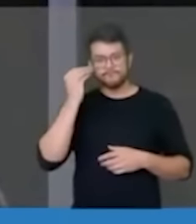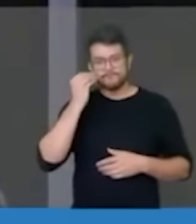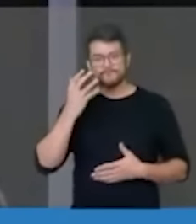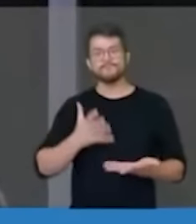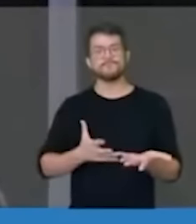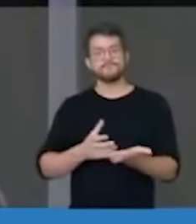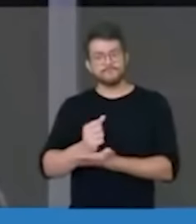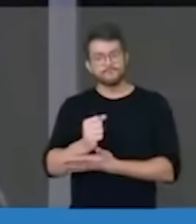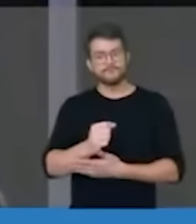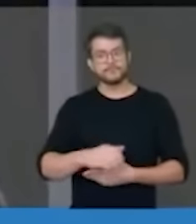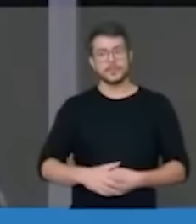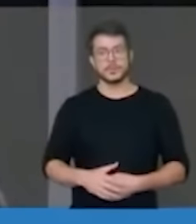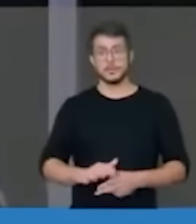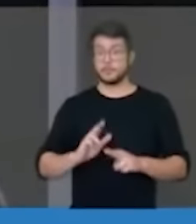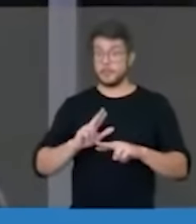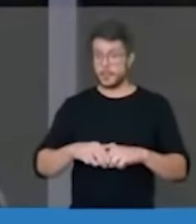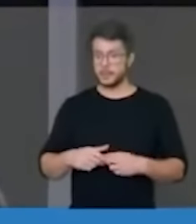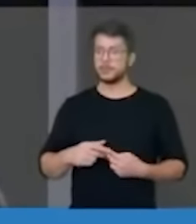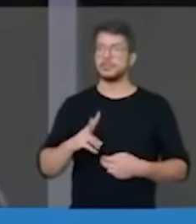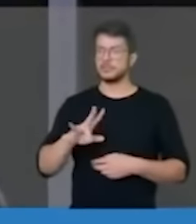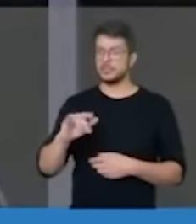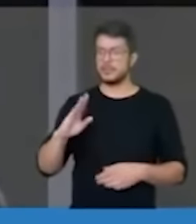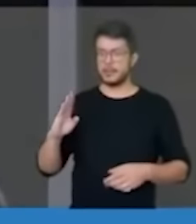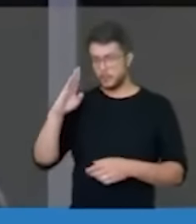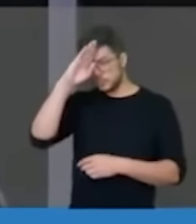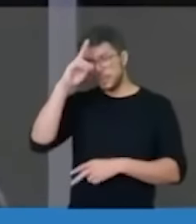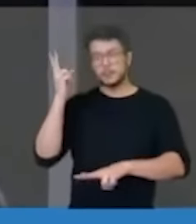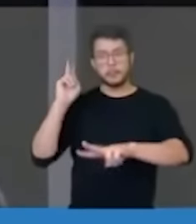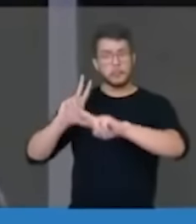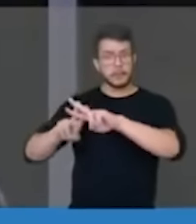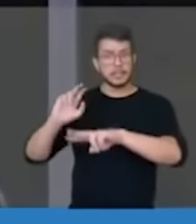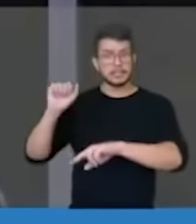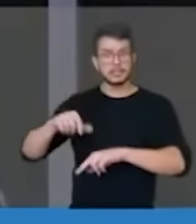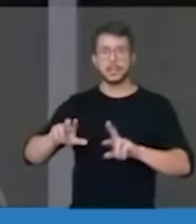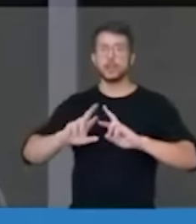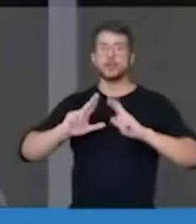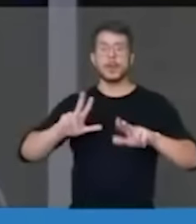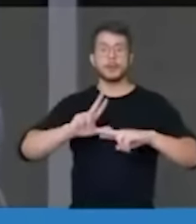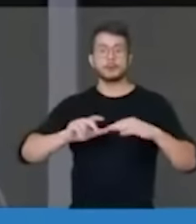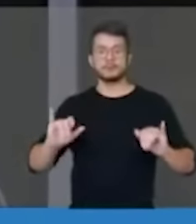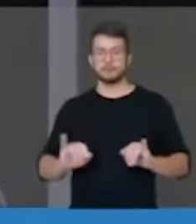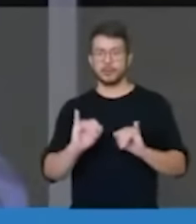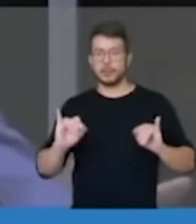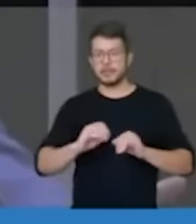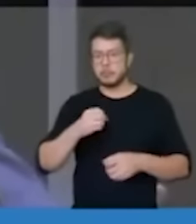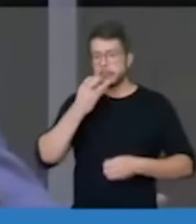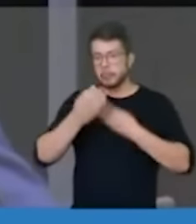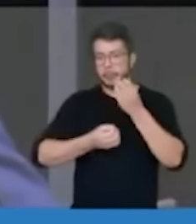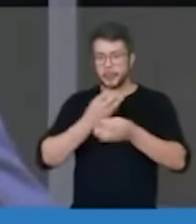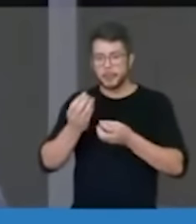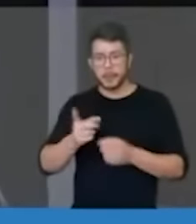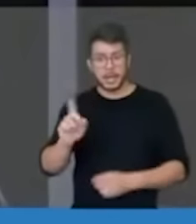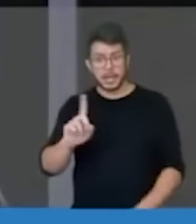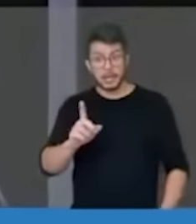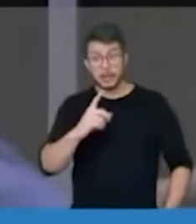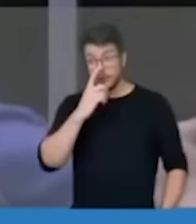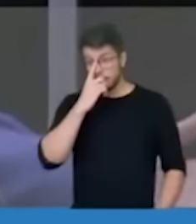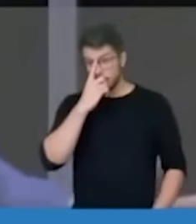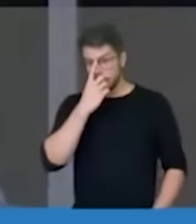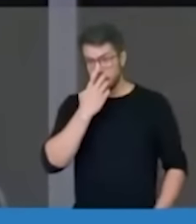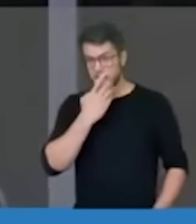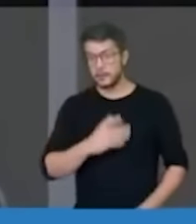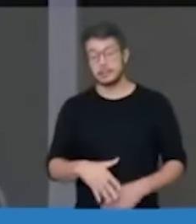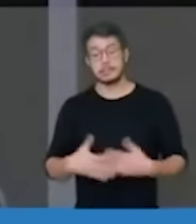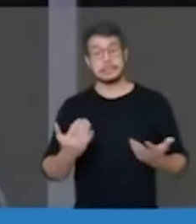antidemocrática. É por isso que Bolsonaro vai ser preso. Não é pelas besteiras que ele fala, não. Porque só fala besteira. Se fosse por